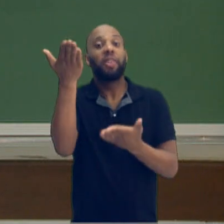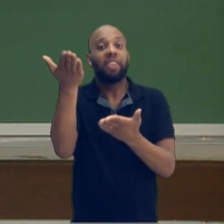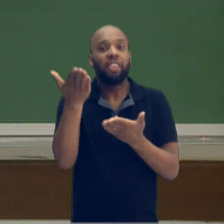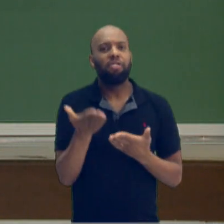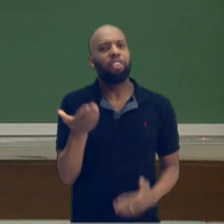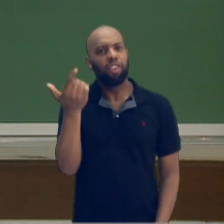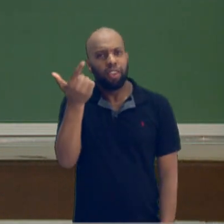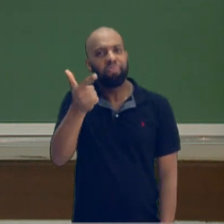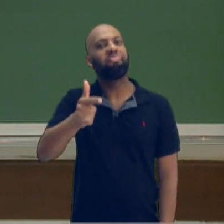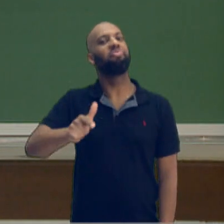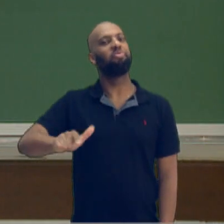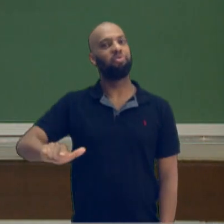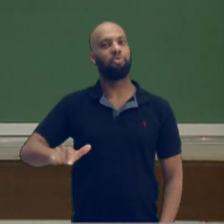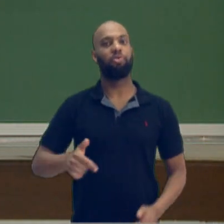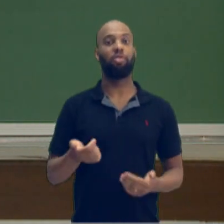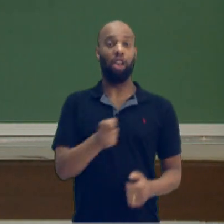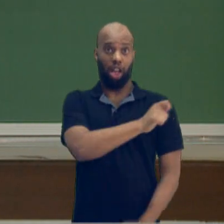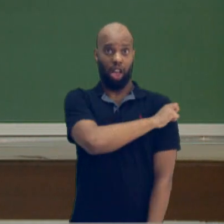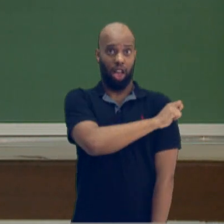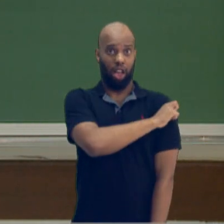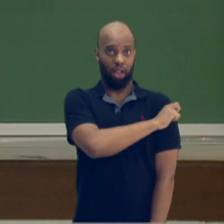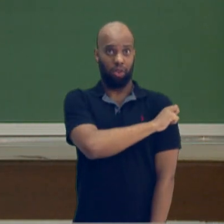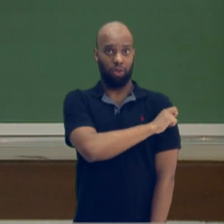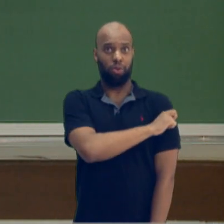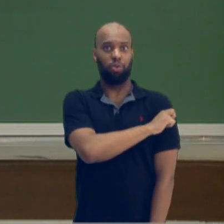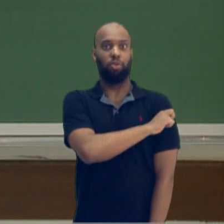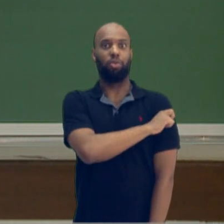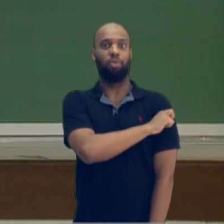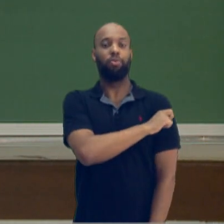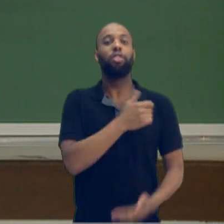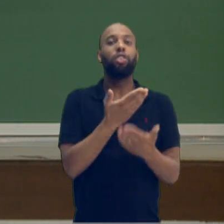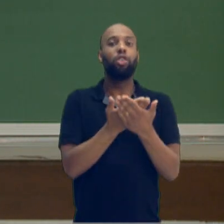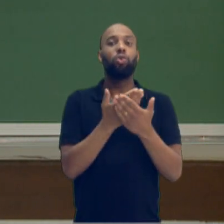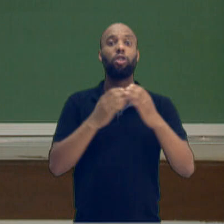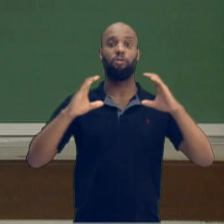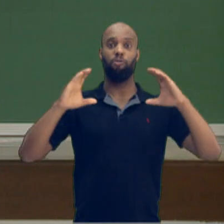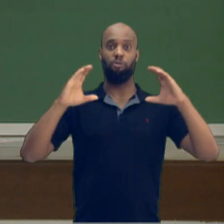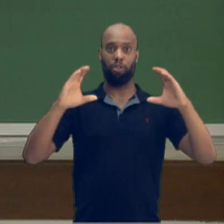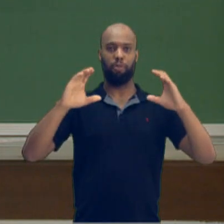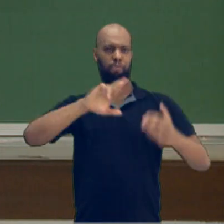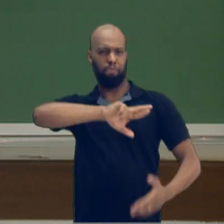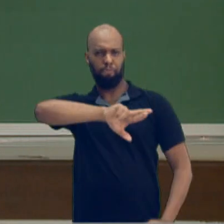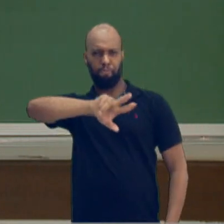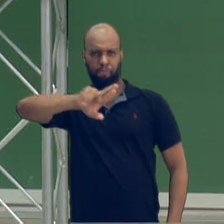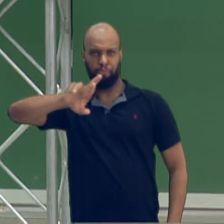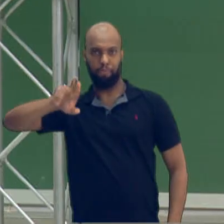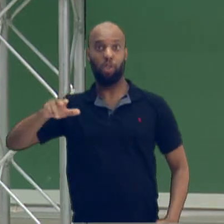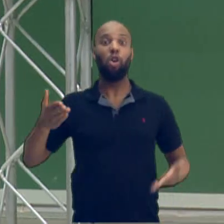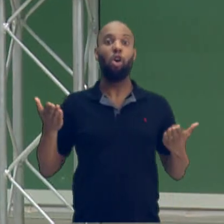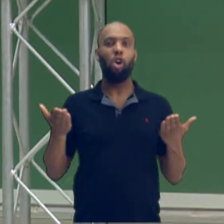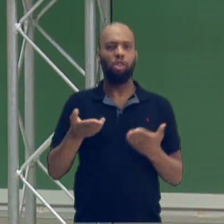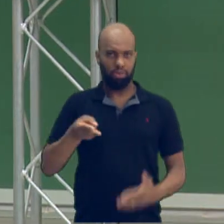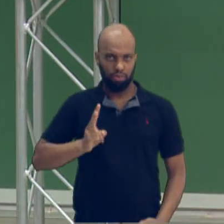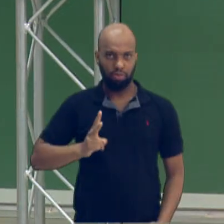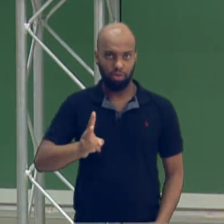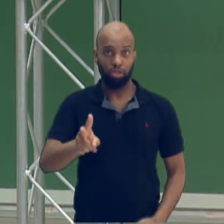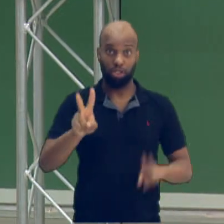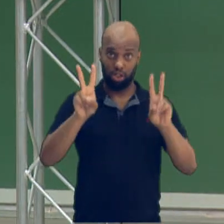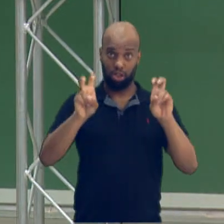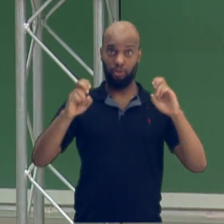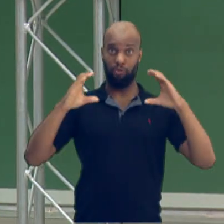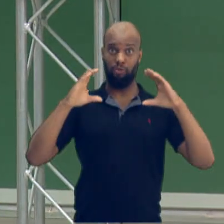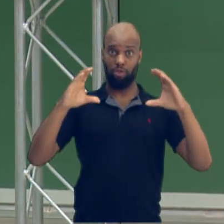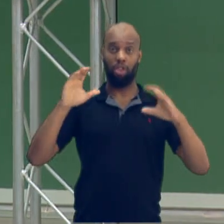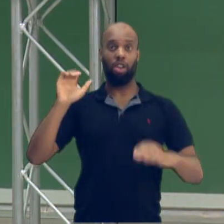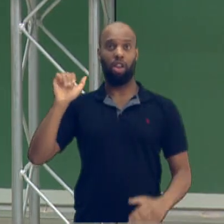Bem-vindos novamente, alunos no estudo das funções, certo? Nós vamos continuar então dentro do estudo da